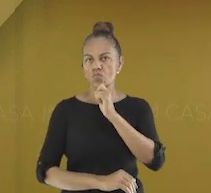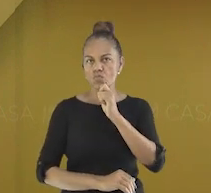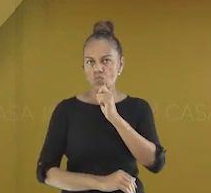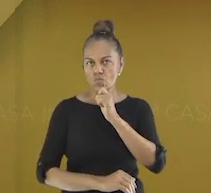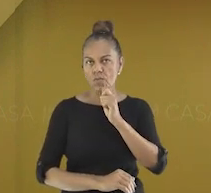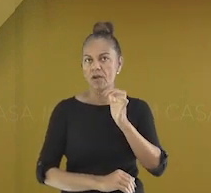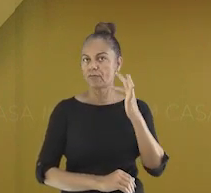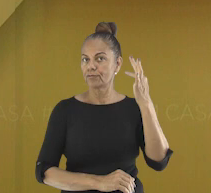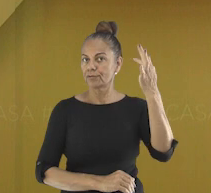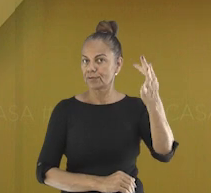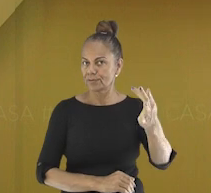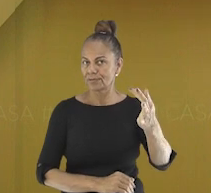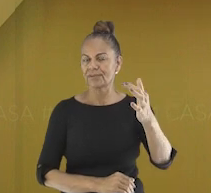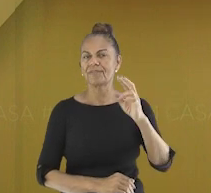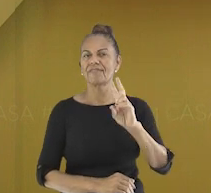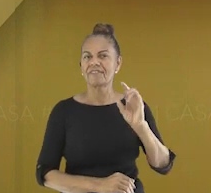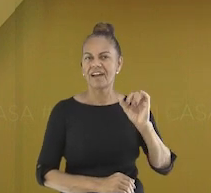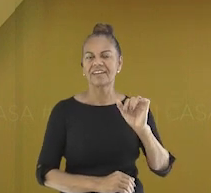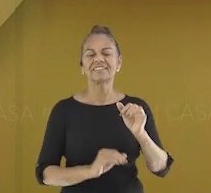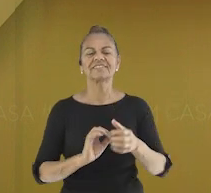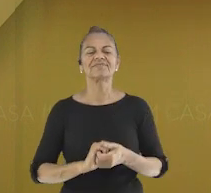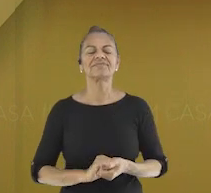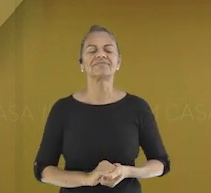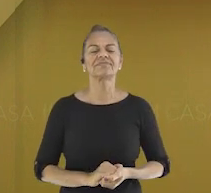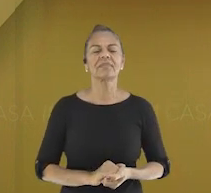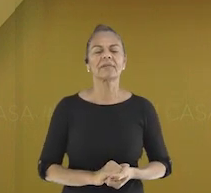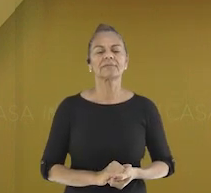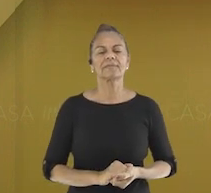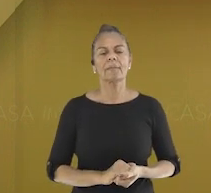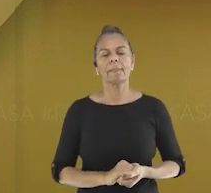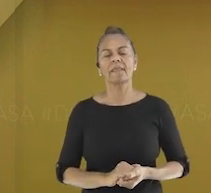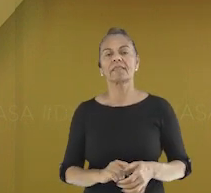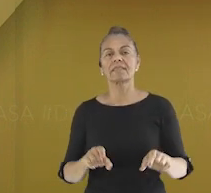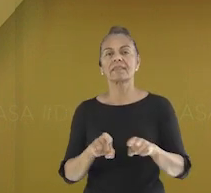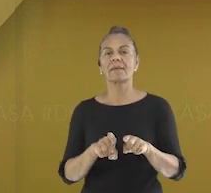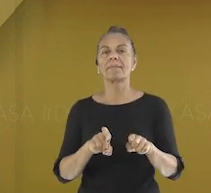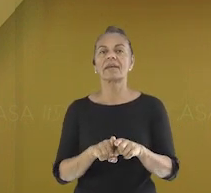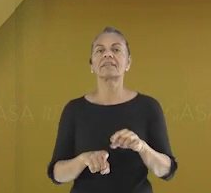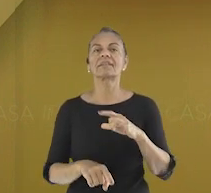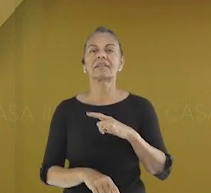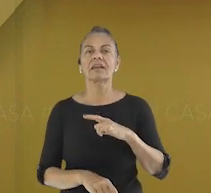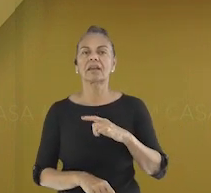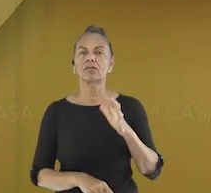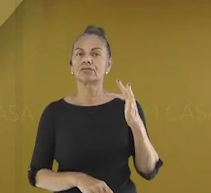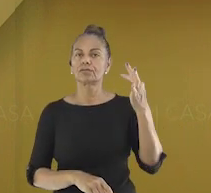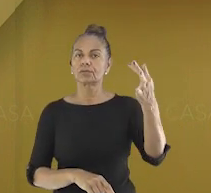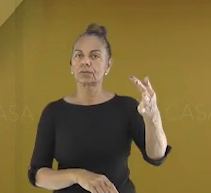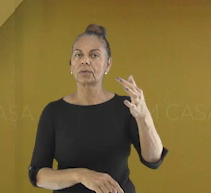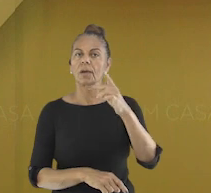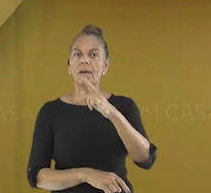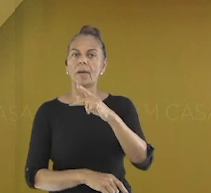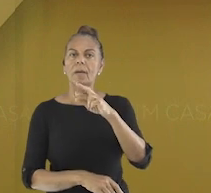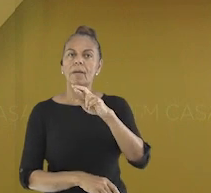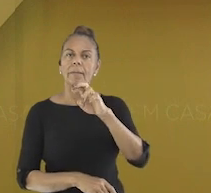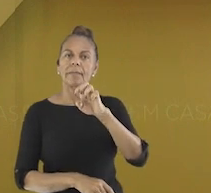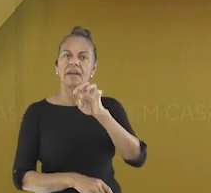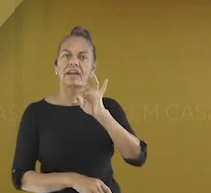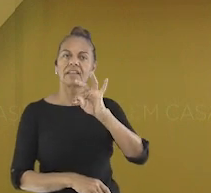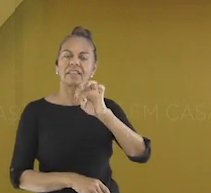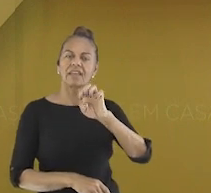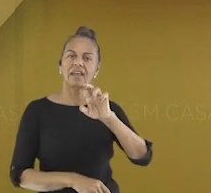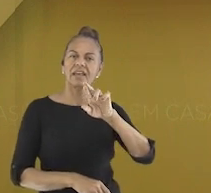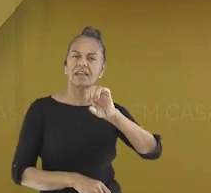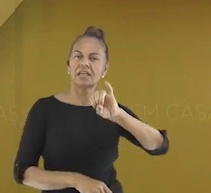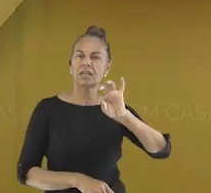um bom profissional. A pessoa não se tornou um profissional ainda, mas ela disse que vai amar se tornar uma boa profissional.